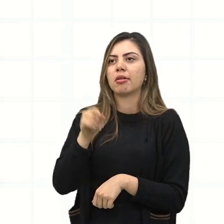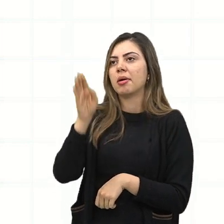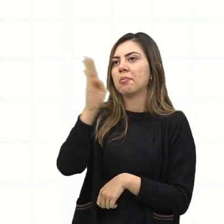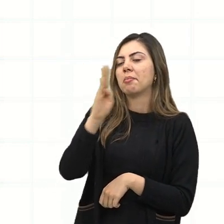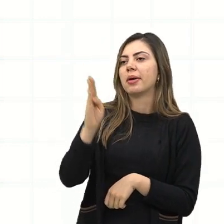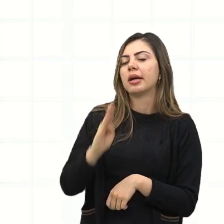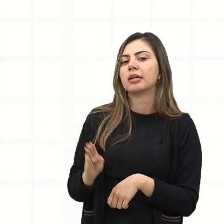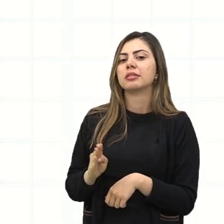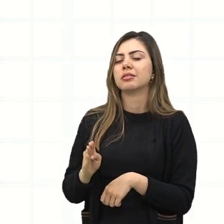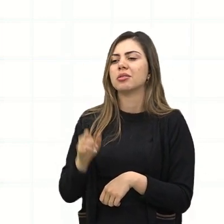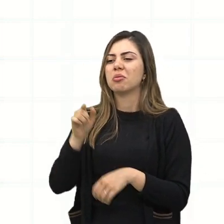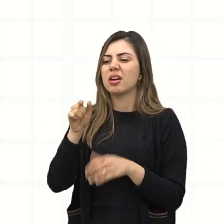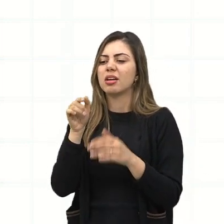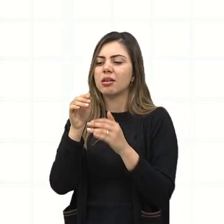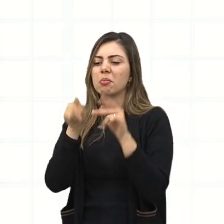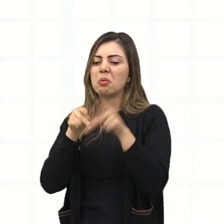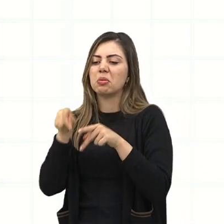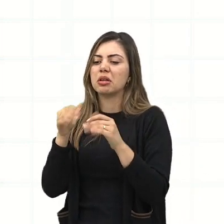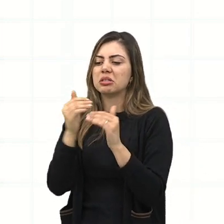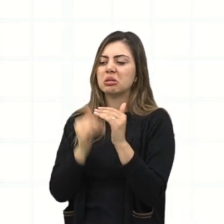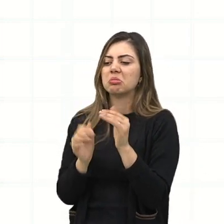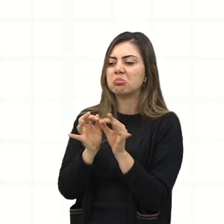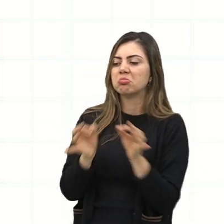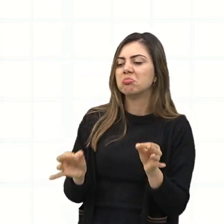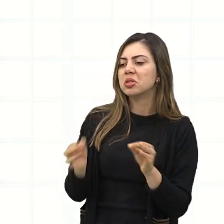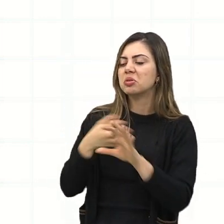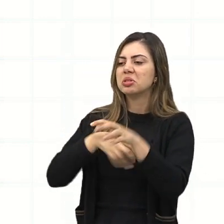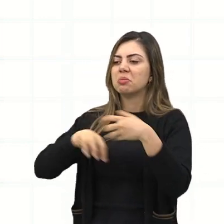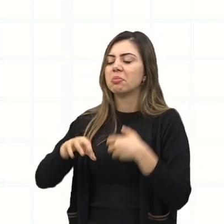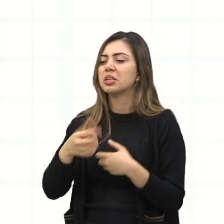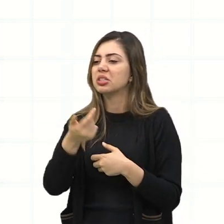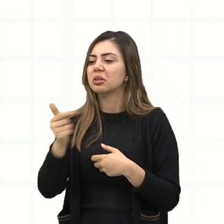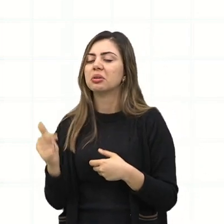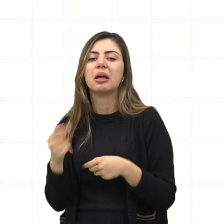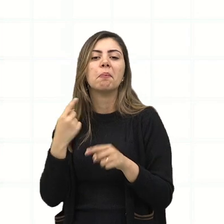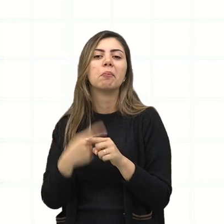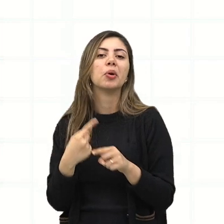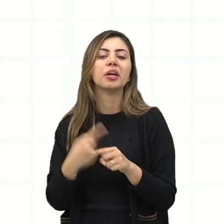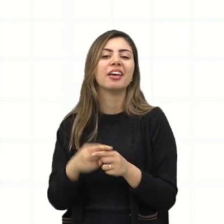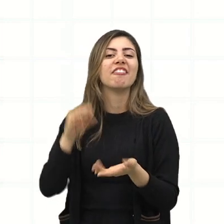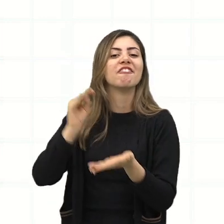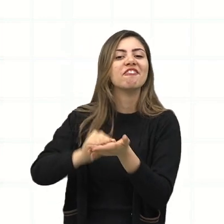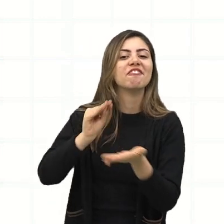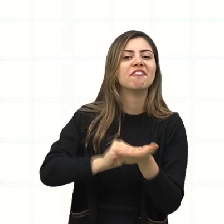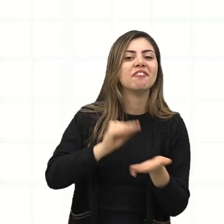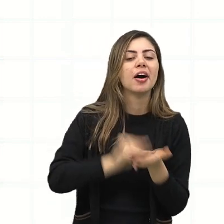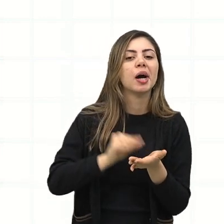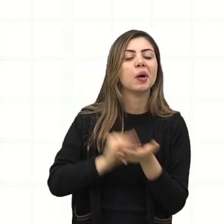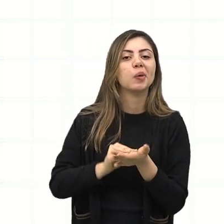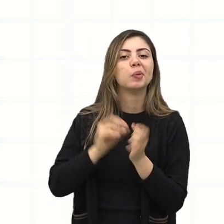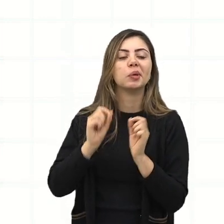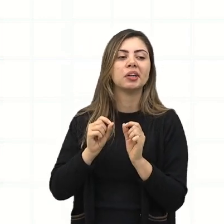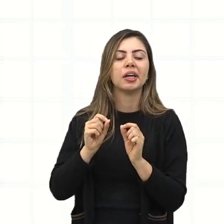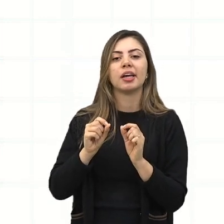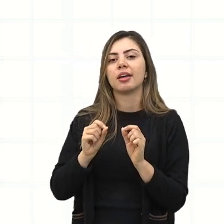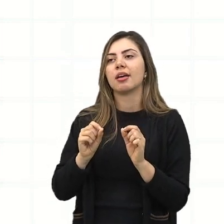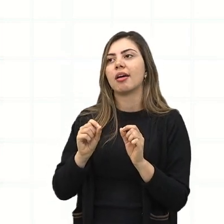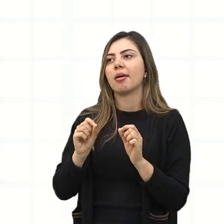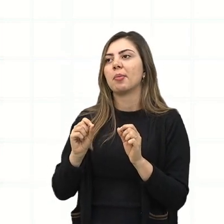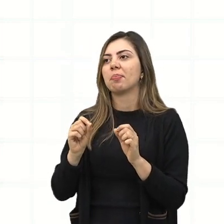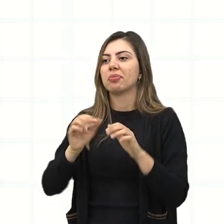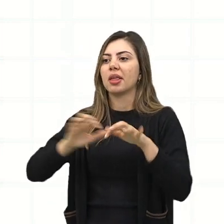têm mais humildade, não pensam mais no outro e nas consequências. Por quê? Porque essas coisas não acontecem